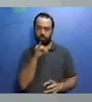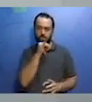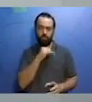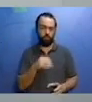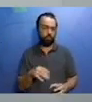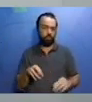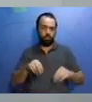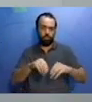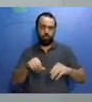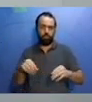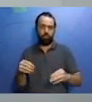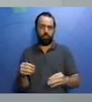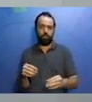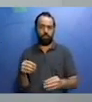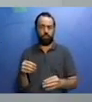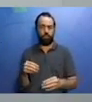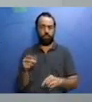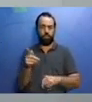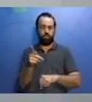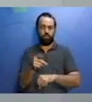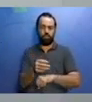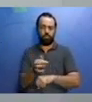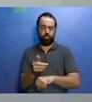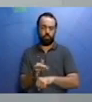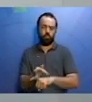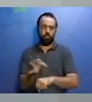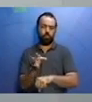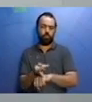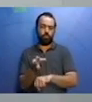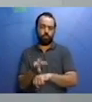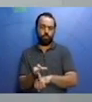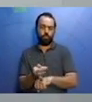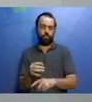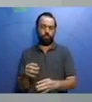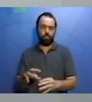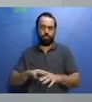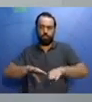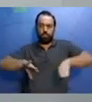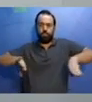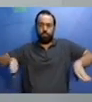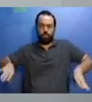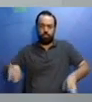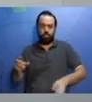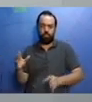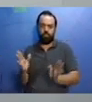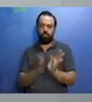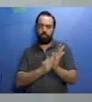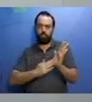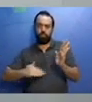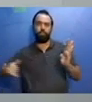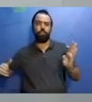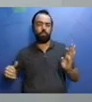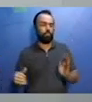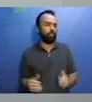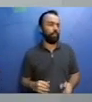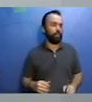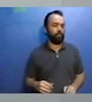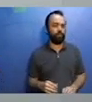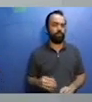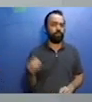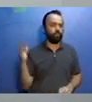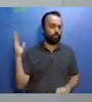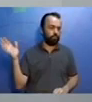na imagem acima nós temos uma máquina separando aí os metais, principalmente o aço, né, de outros